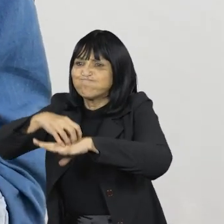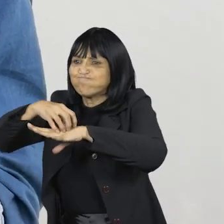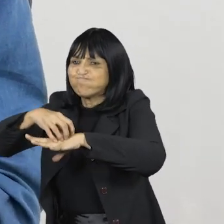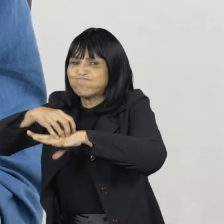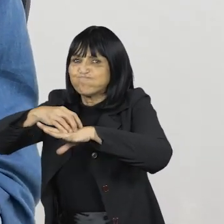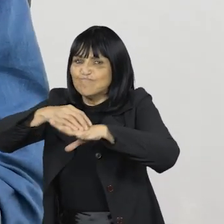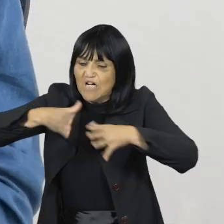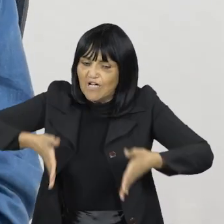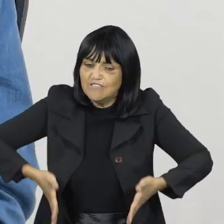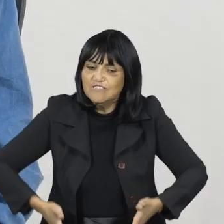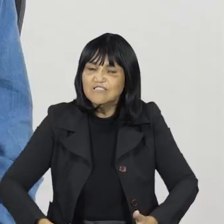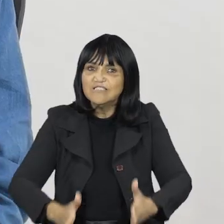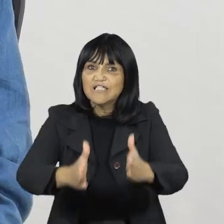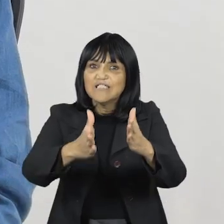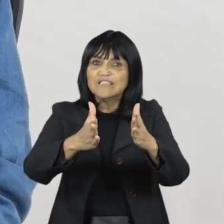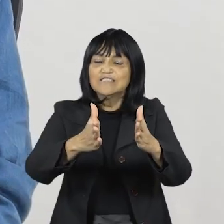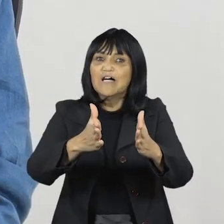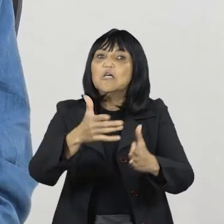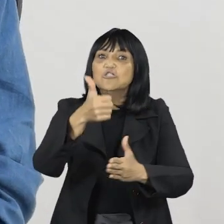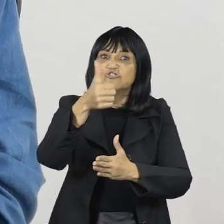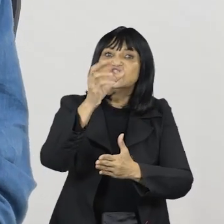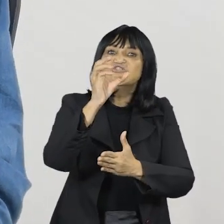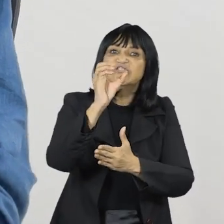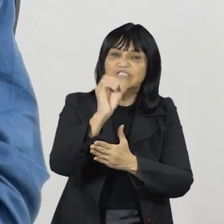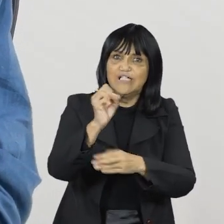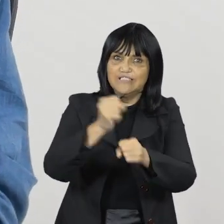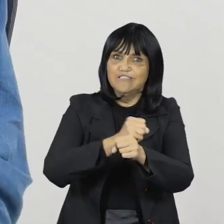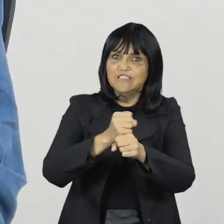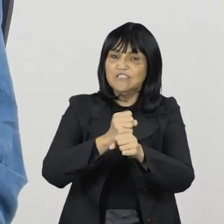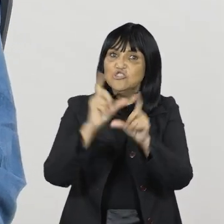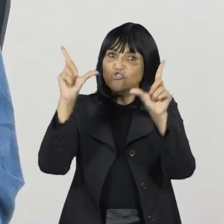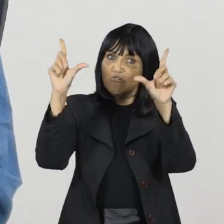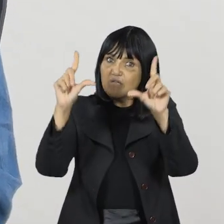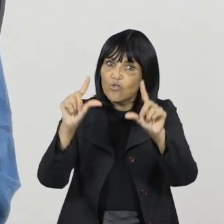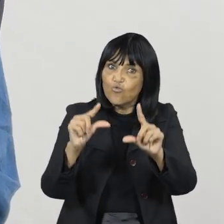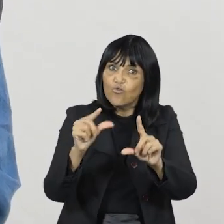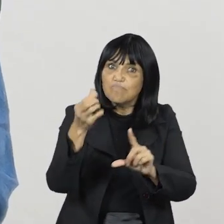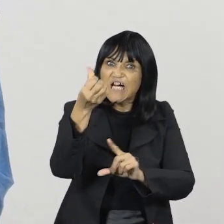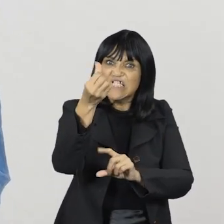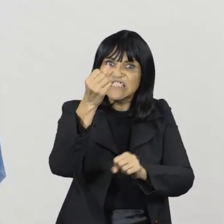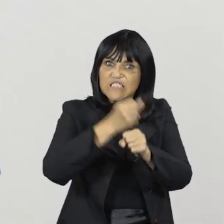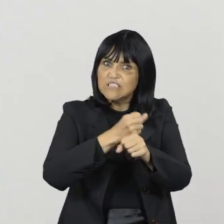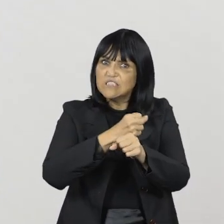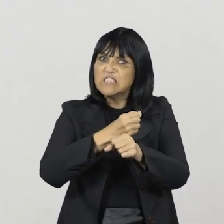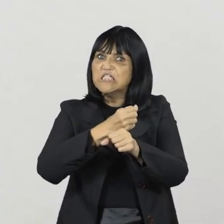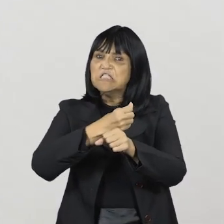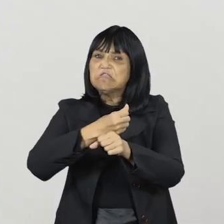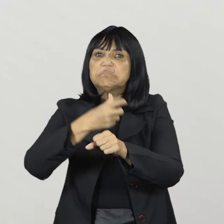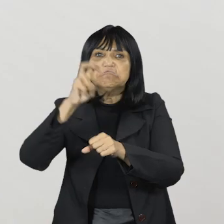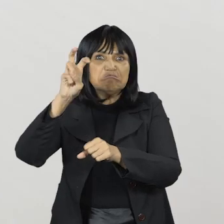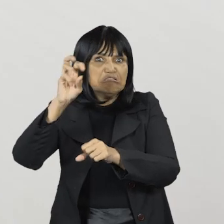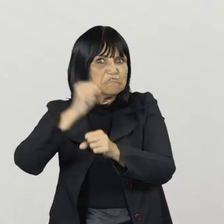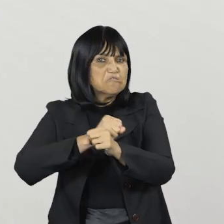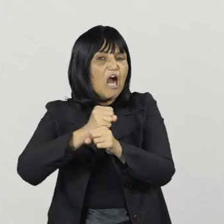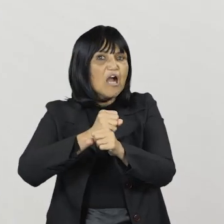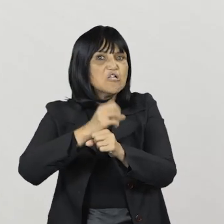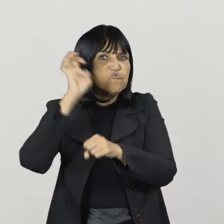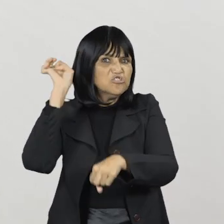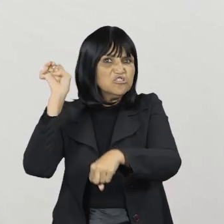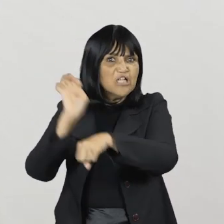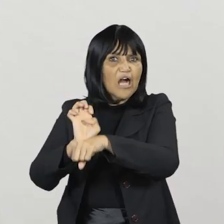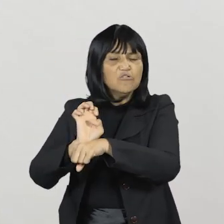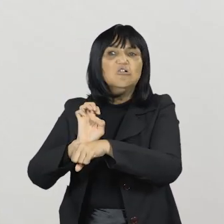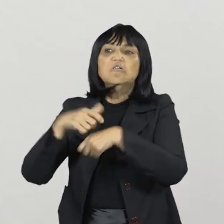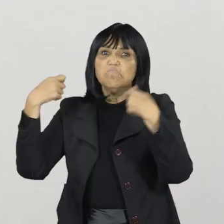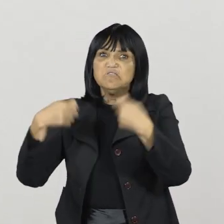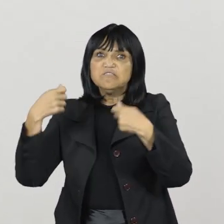que normalmente é de 10 anos na rodovia, passa a ser de 6, de 5, e aí o Estado precisa fazer investimentos